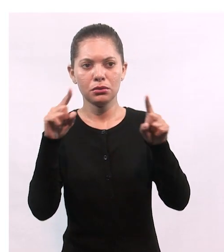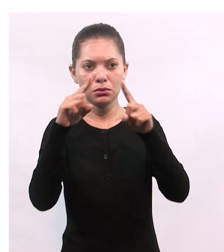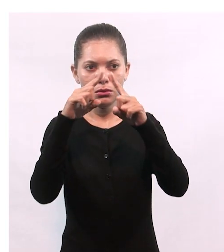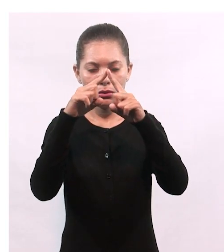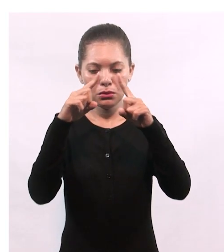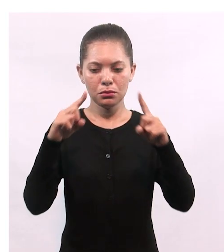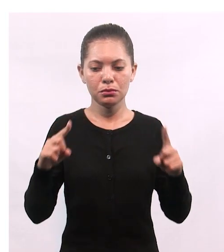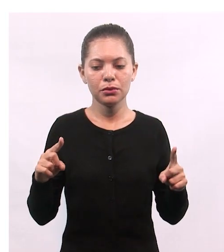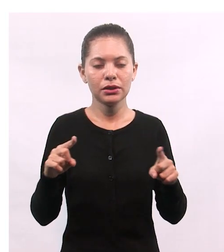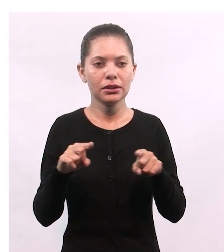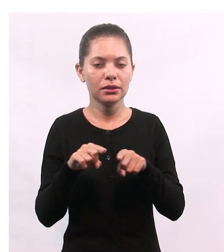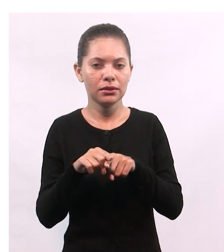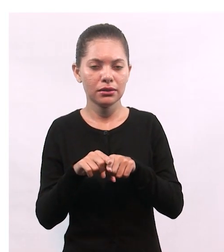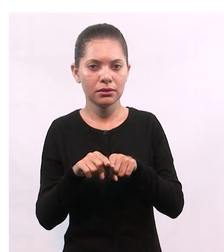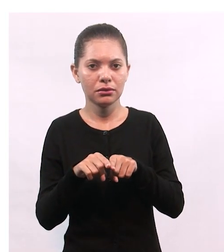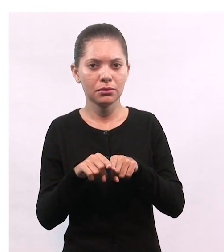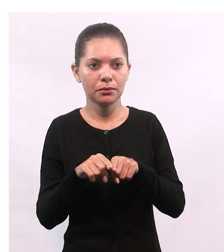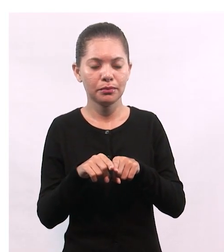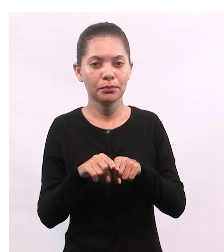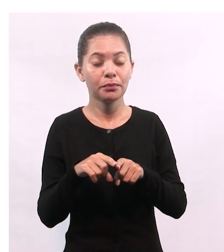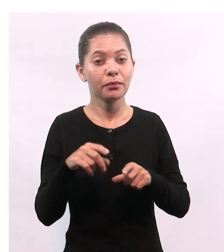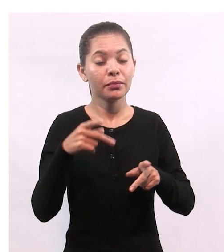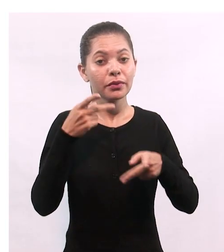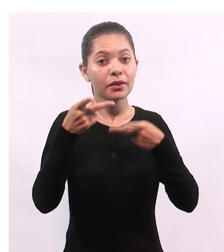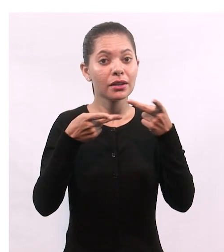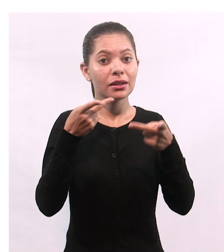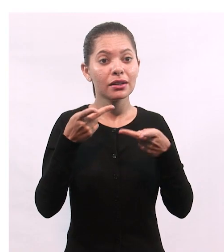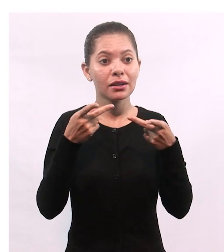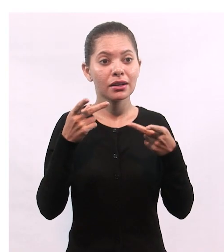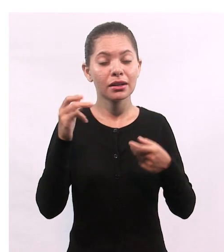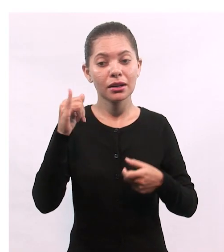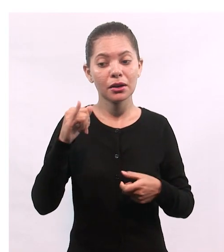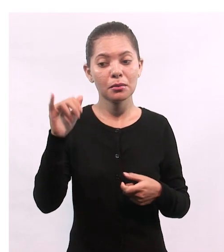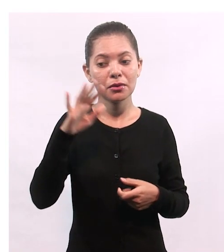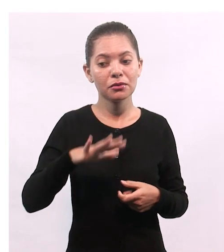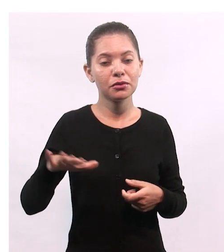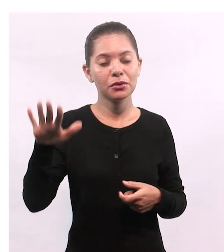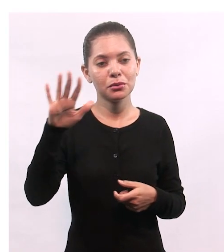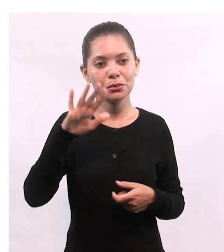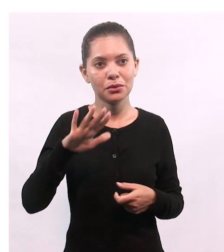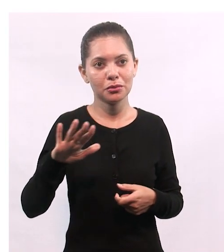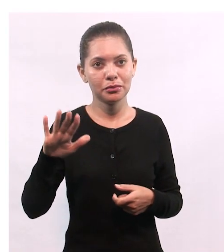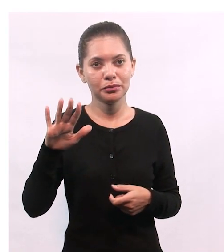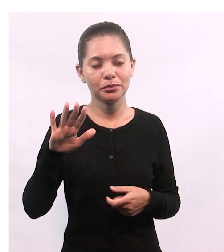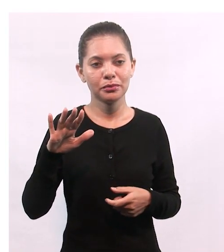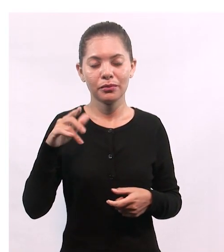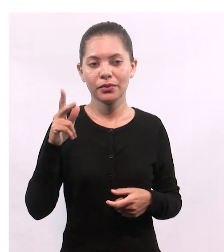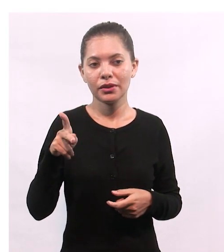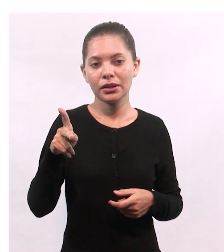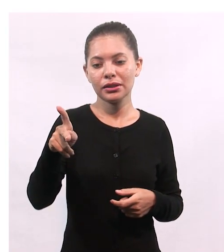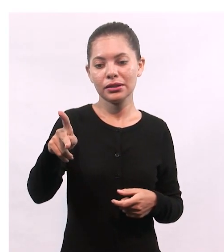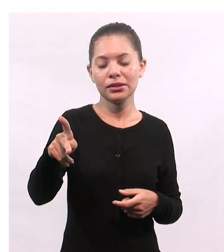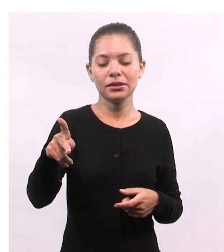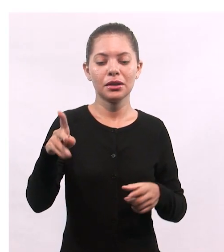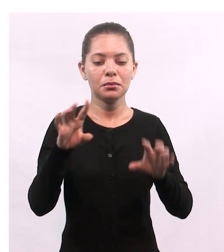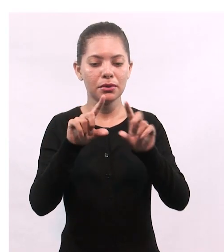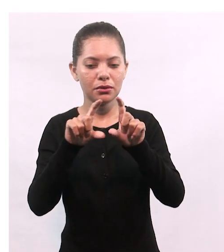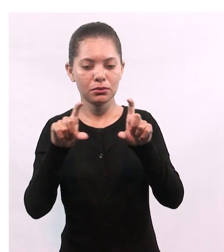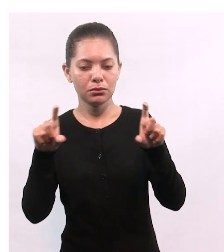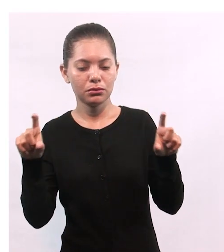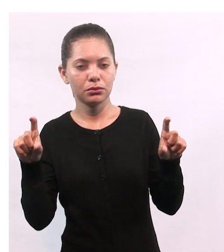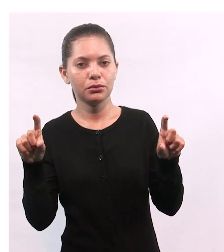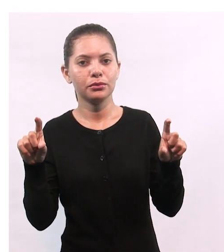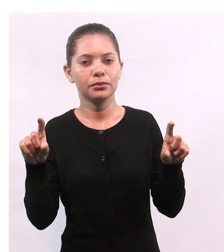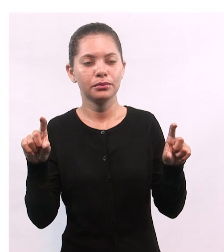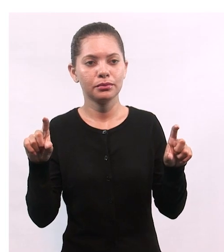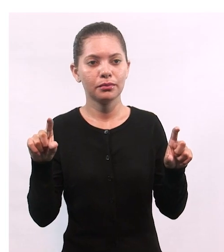triângulo, os três são lados retos. A gente diz, então, que a gente tem uma figura poligonal, sempre formada por lados